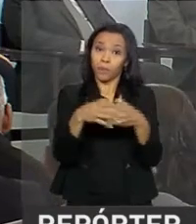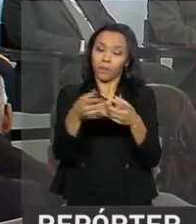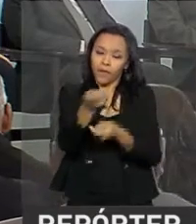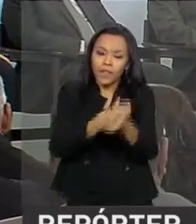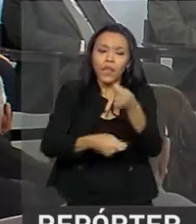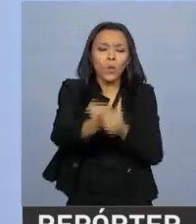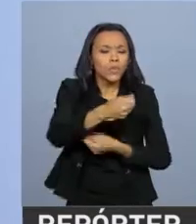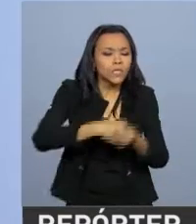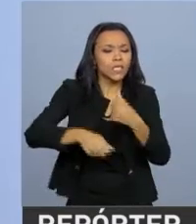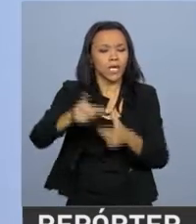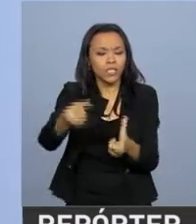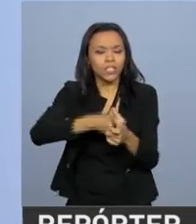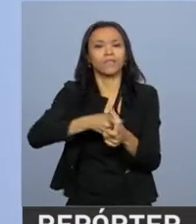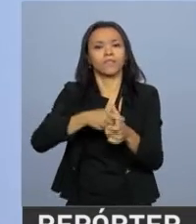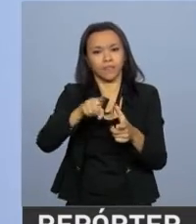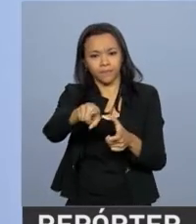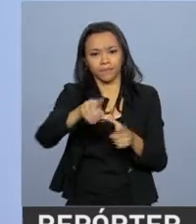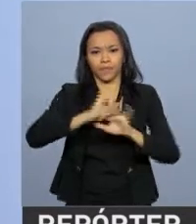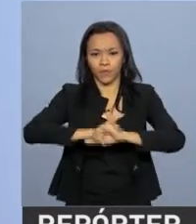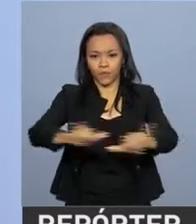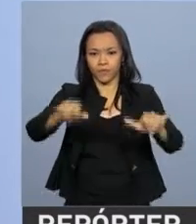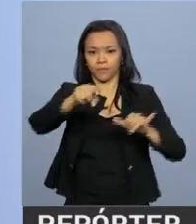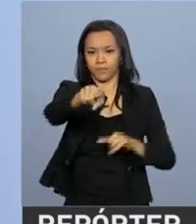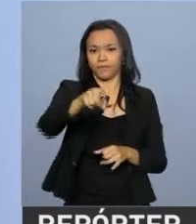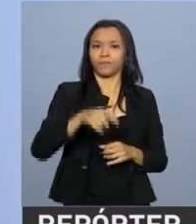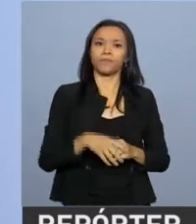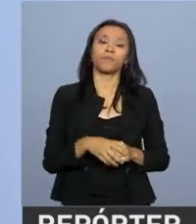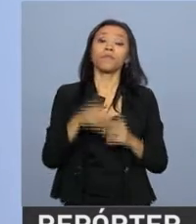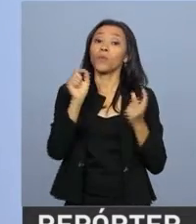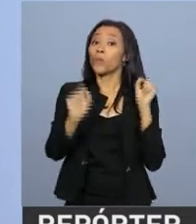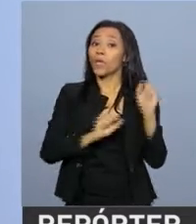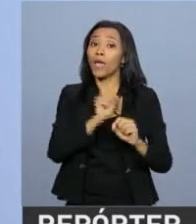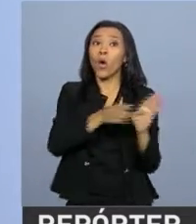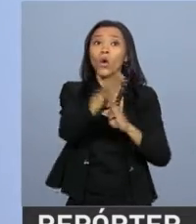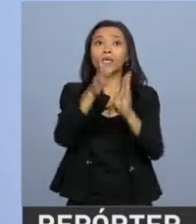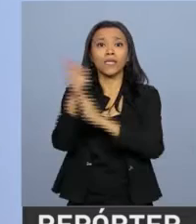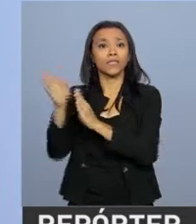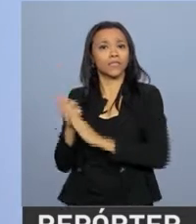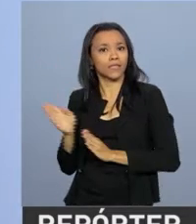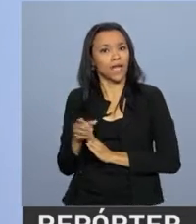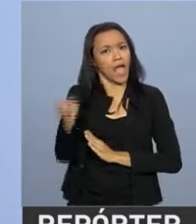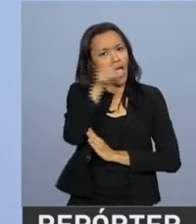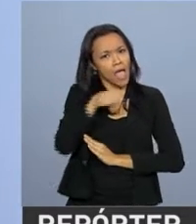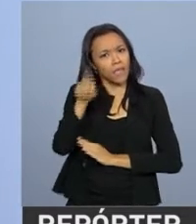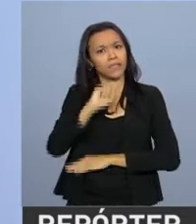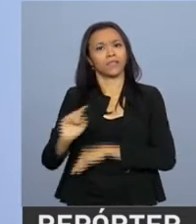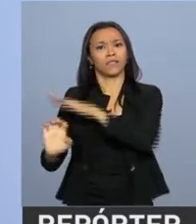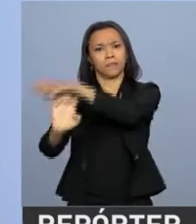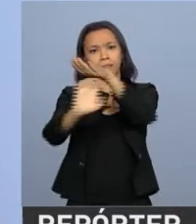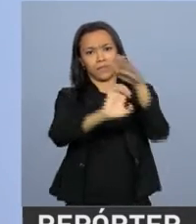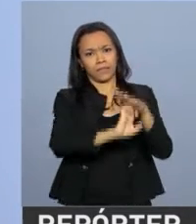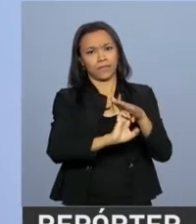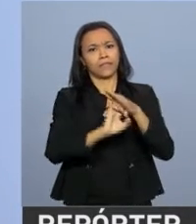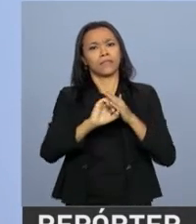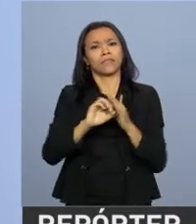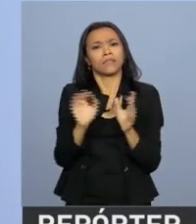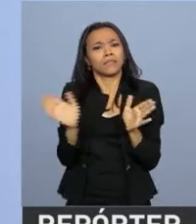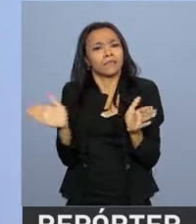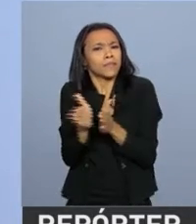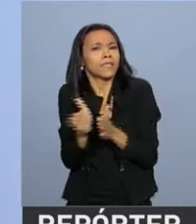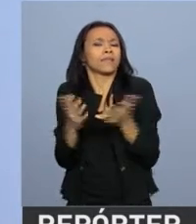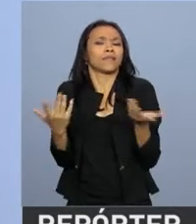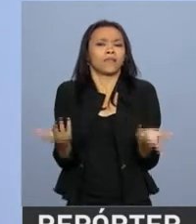das dívidas. É um trabalho em todo o Brasil, de orientação a essas pequenas empresas, junto com